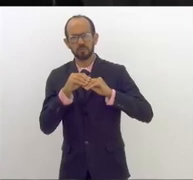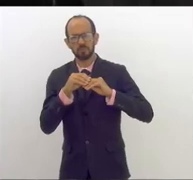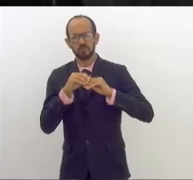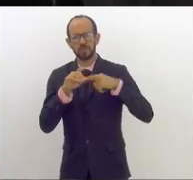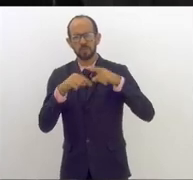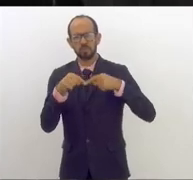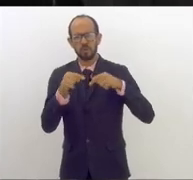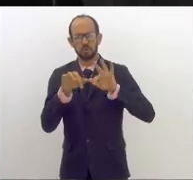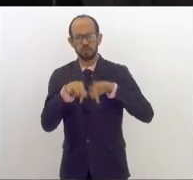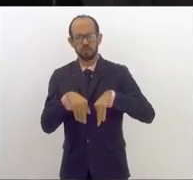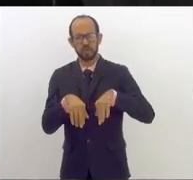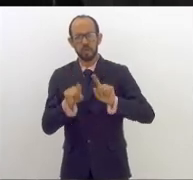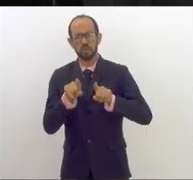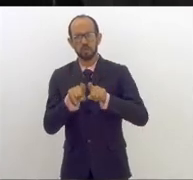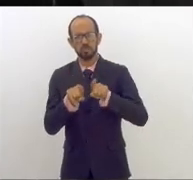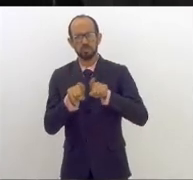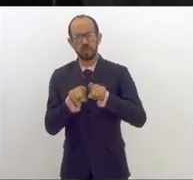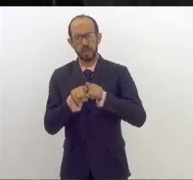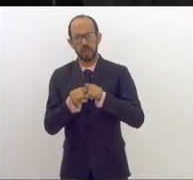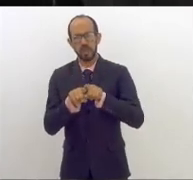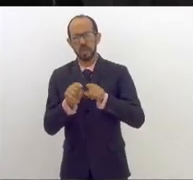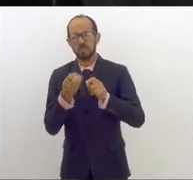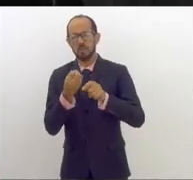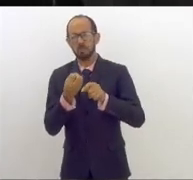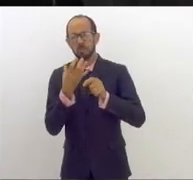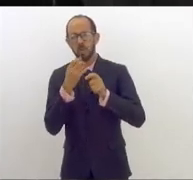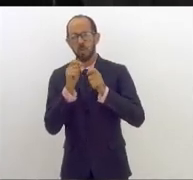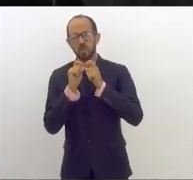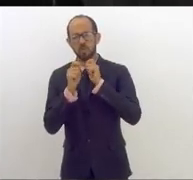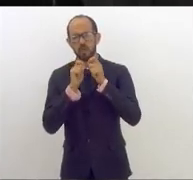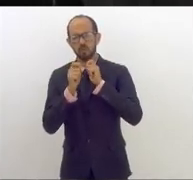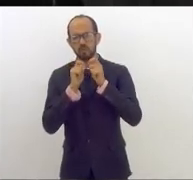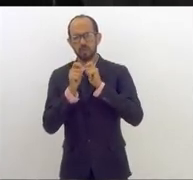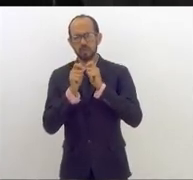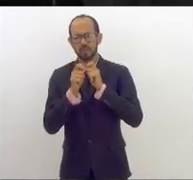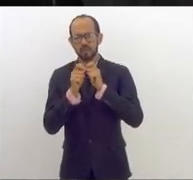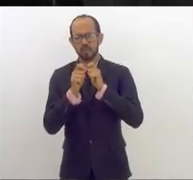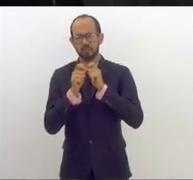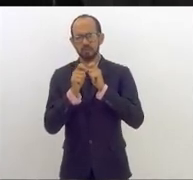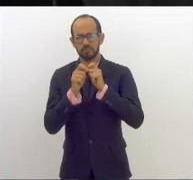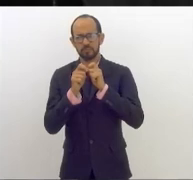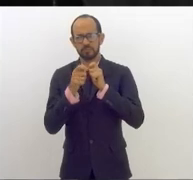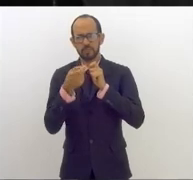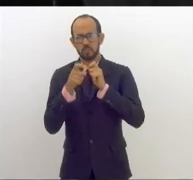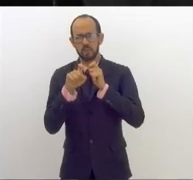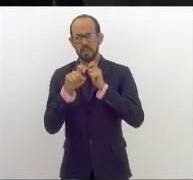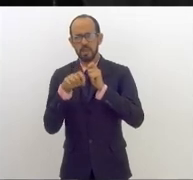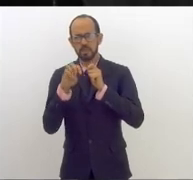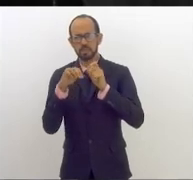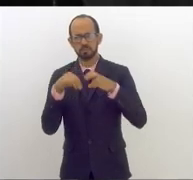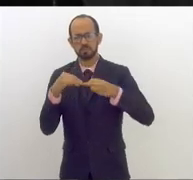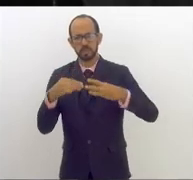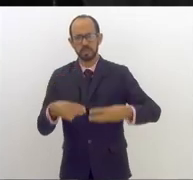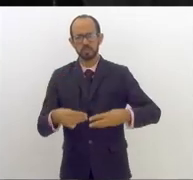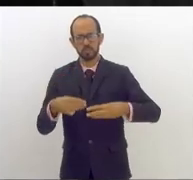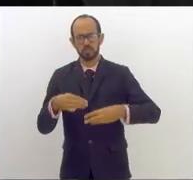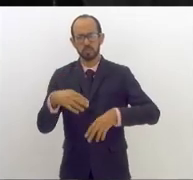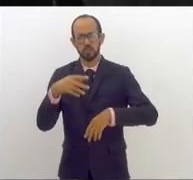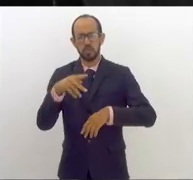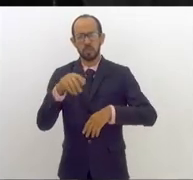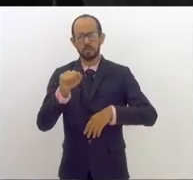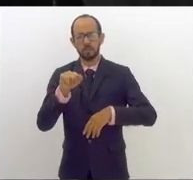expediente final hoje uma boa entrevista uma boa entrevista concedida pelo ex-ministro José Henrique Paim